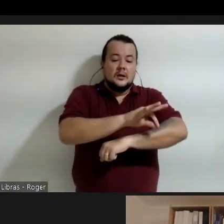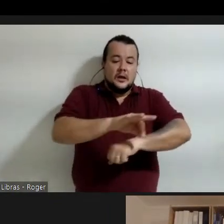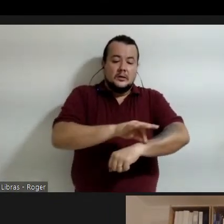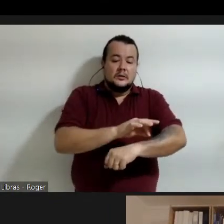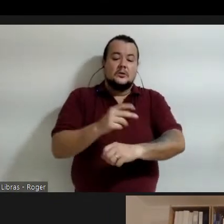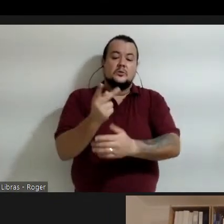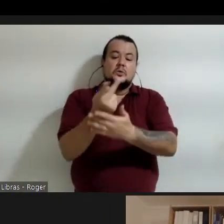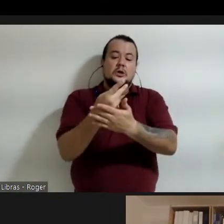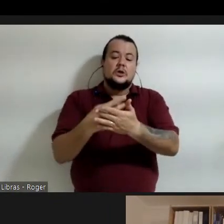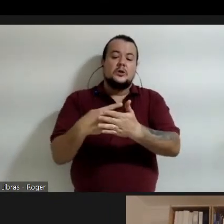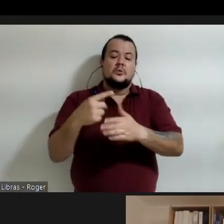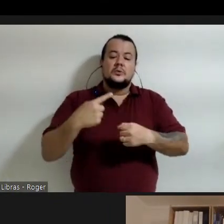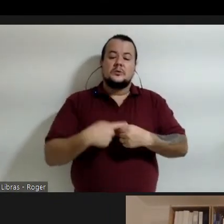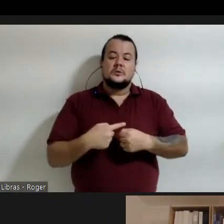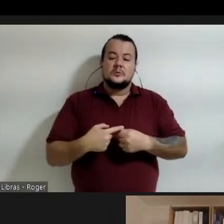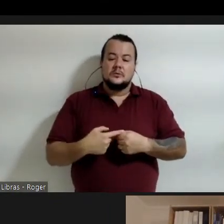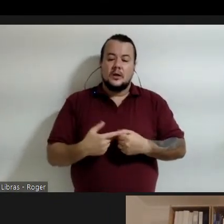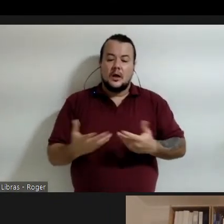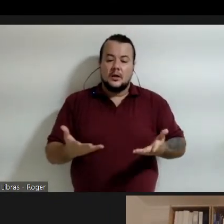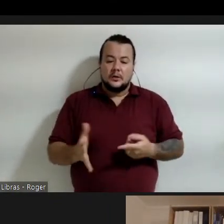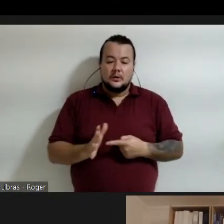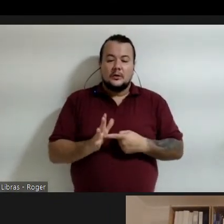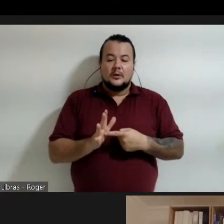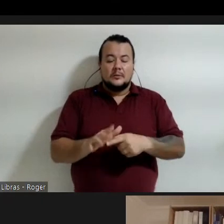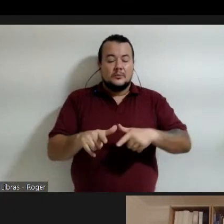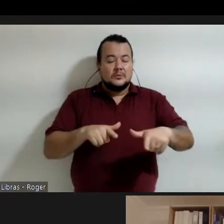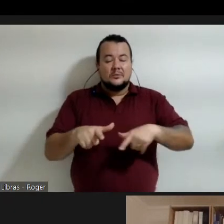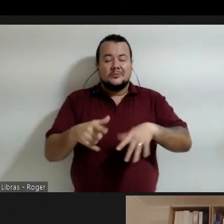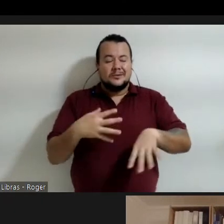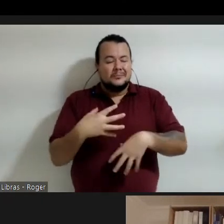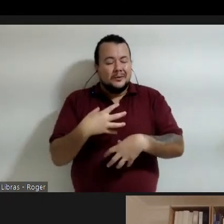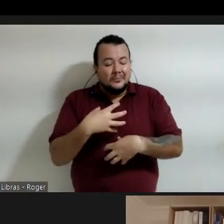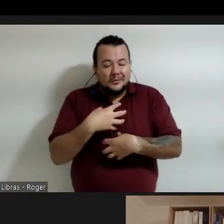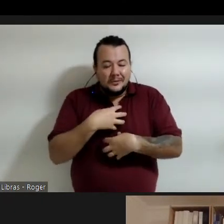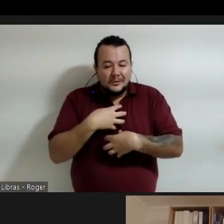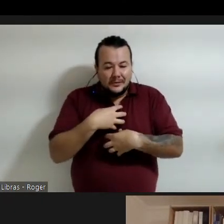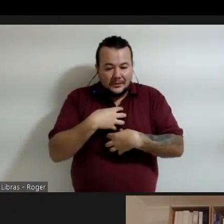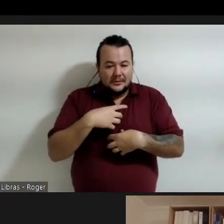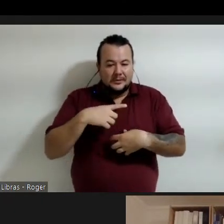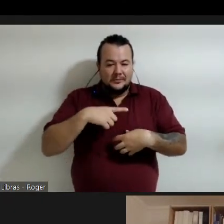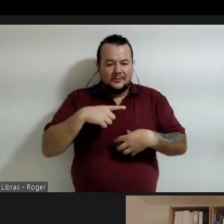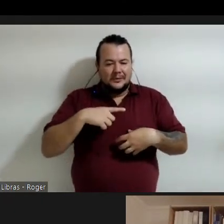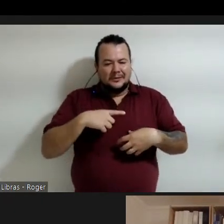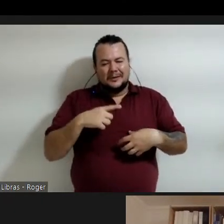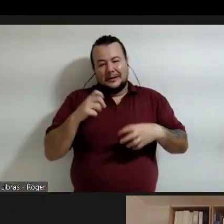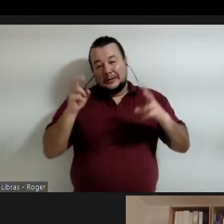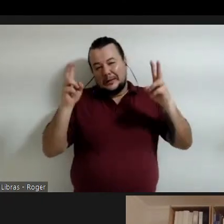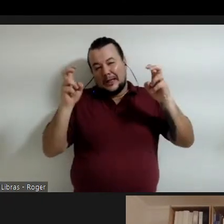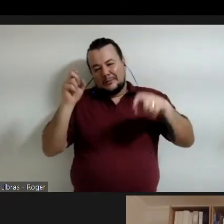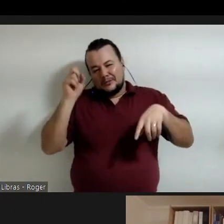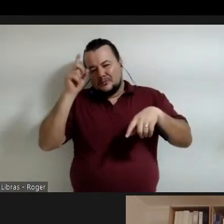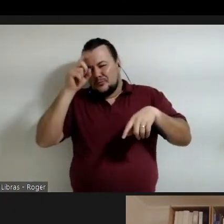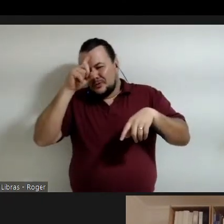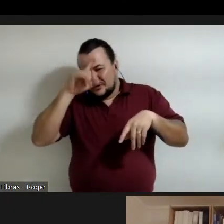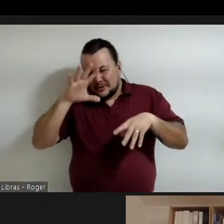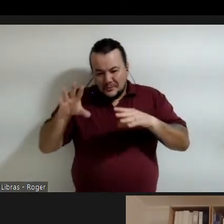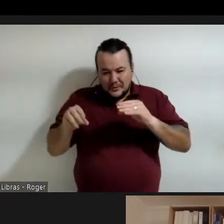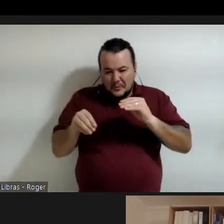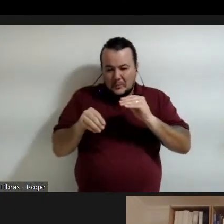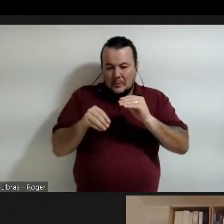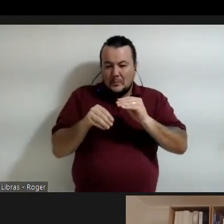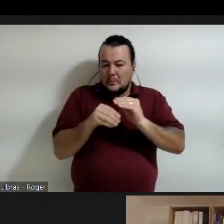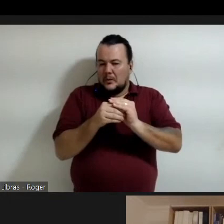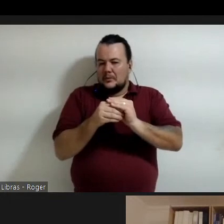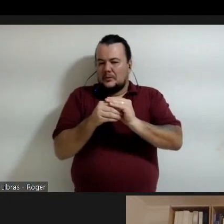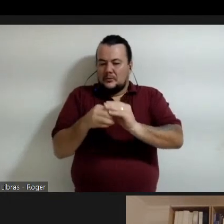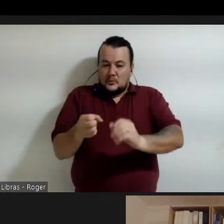um trabalho que lida com muita sensibilidade com questões bastante difíceis, envolvendo o legado do modernismo e